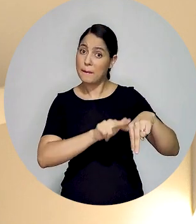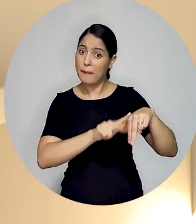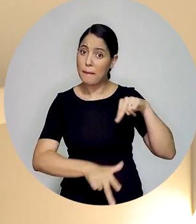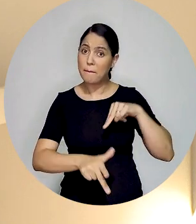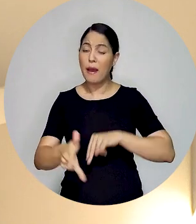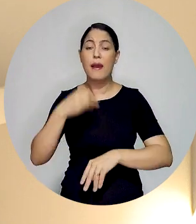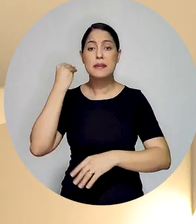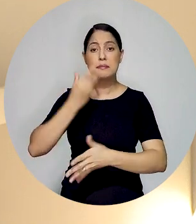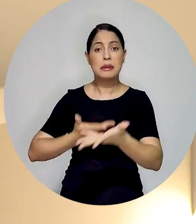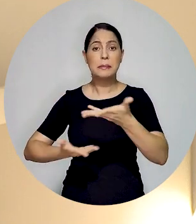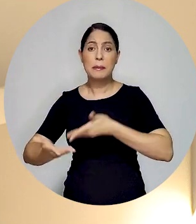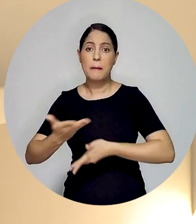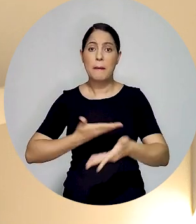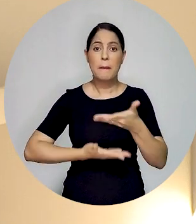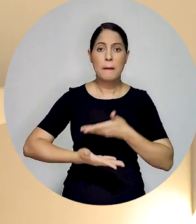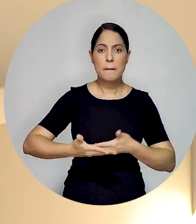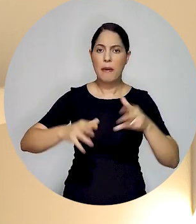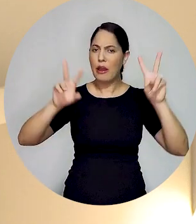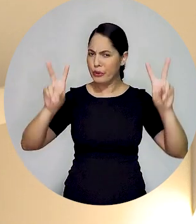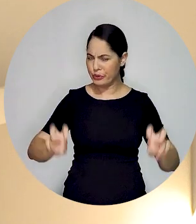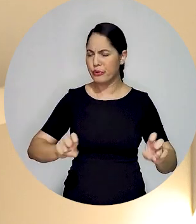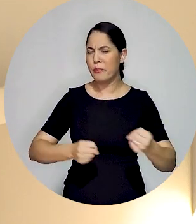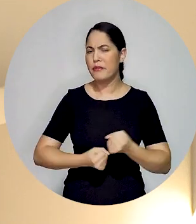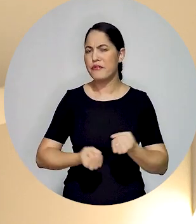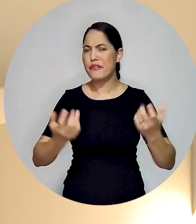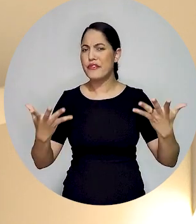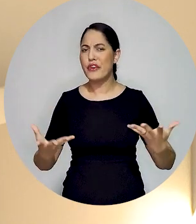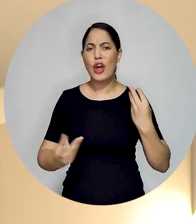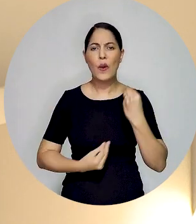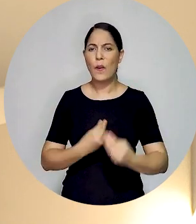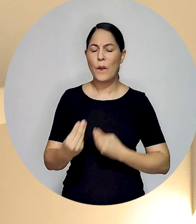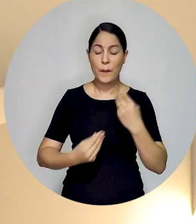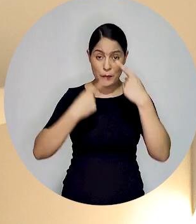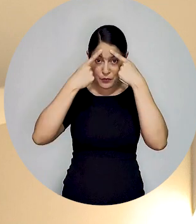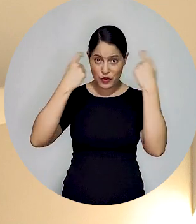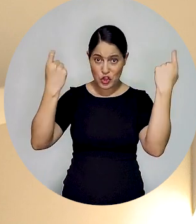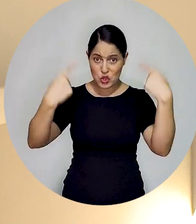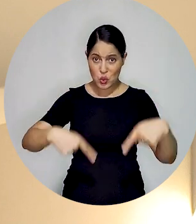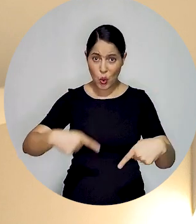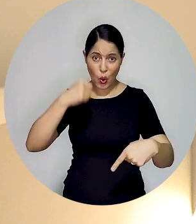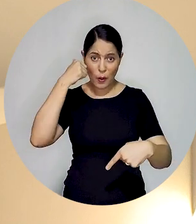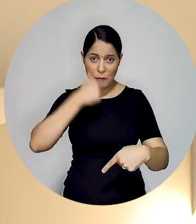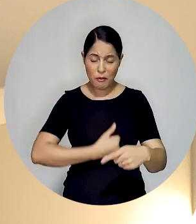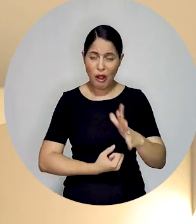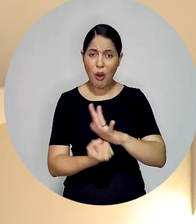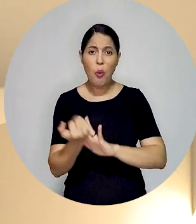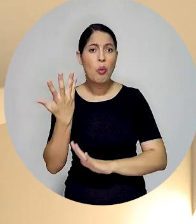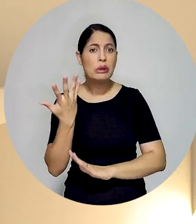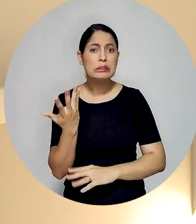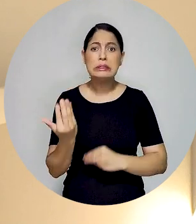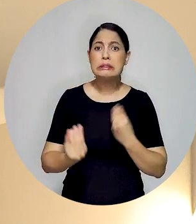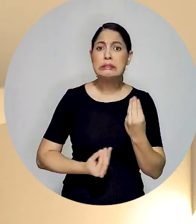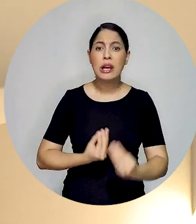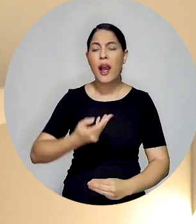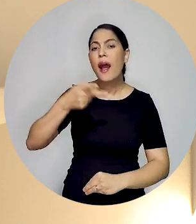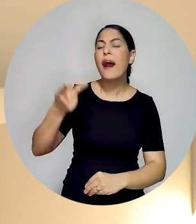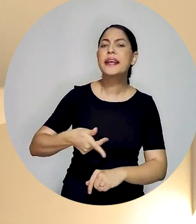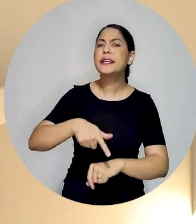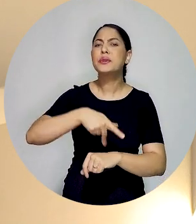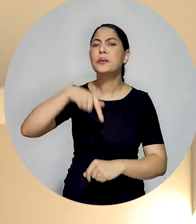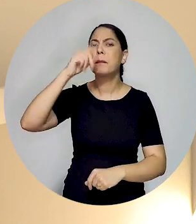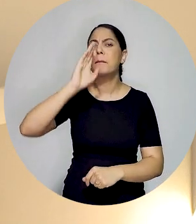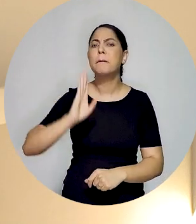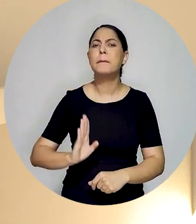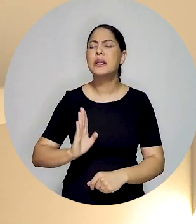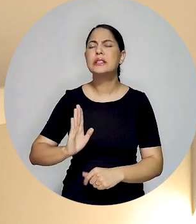trocarmos experiências sobre a questão de gênero. Tratamos especificamente sobre os quantitativos das violências praticadas contra